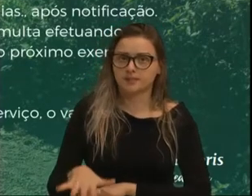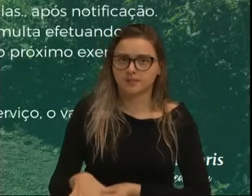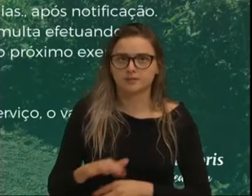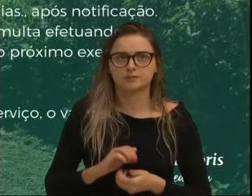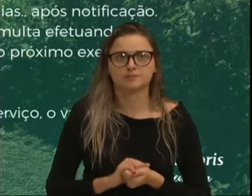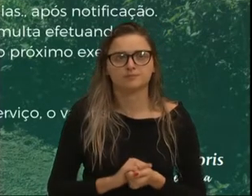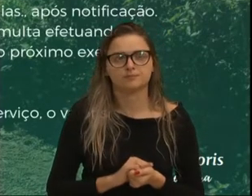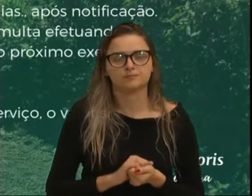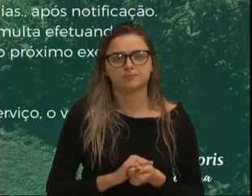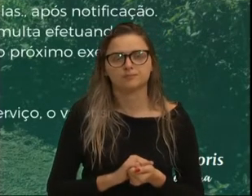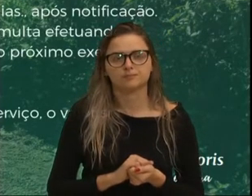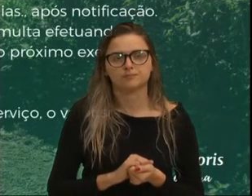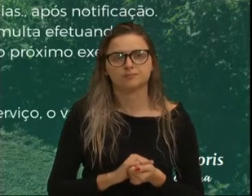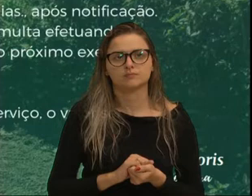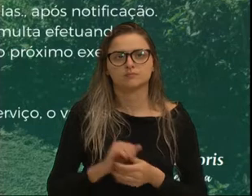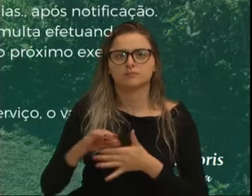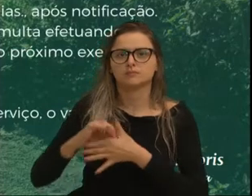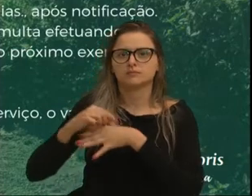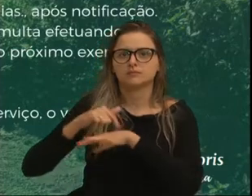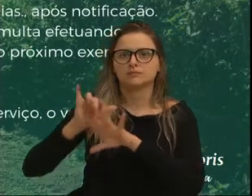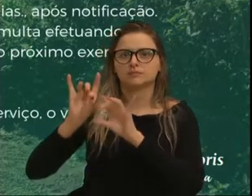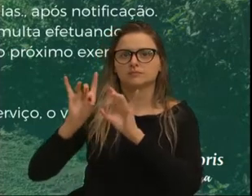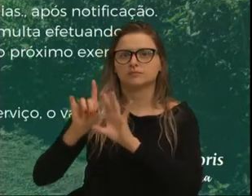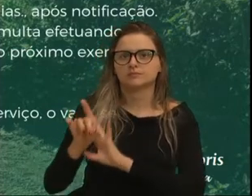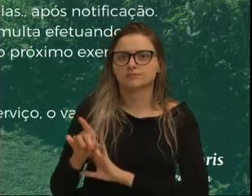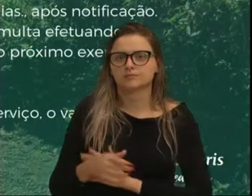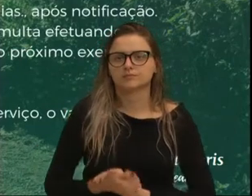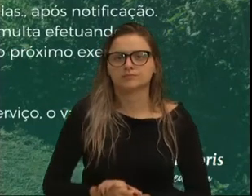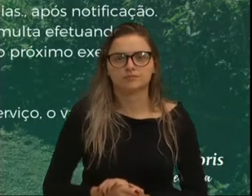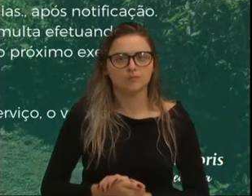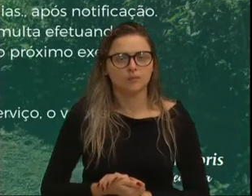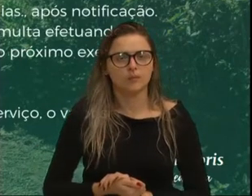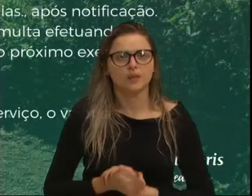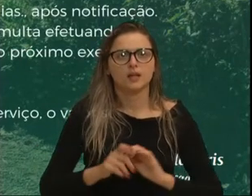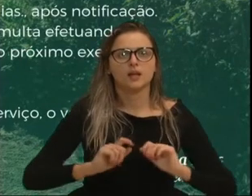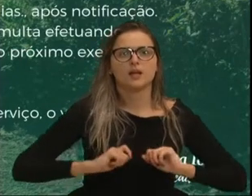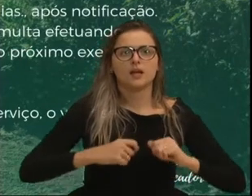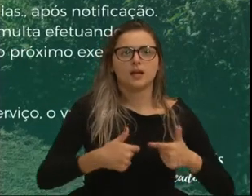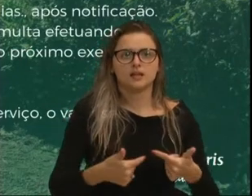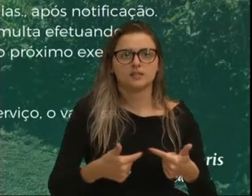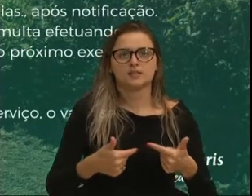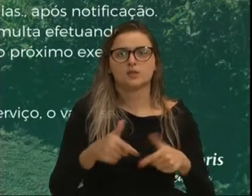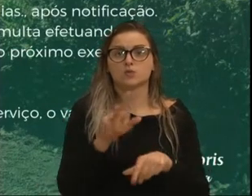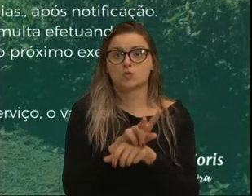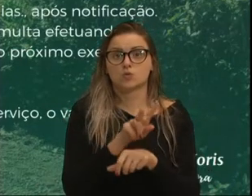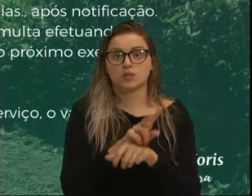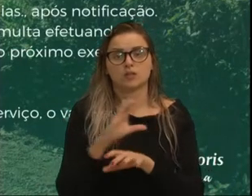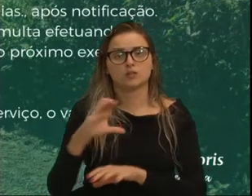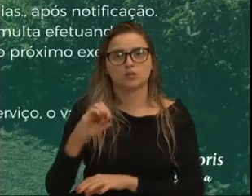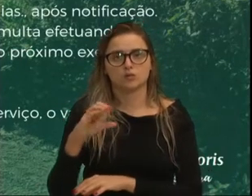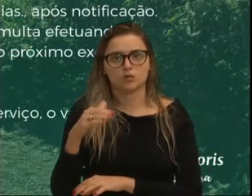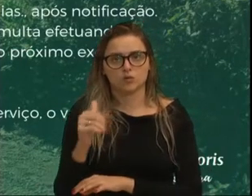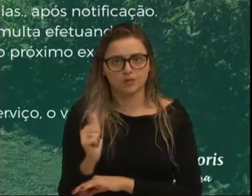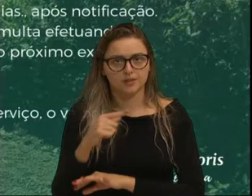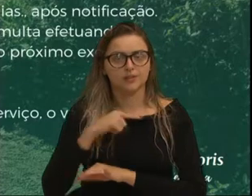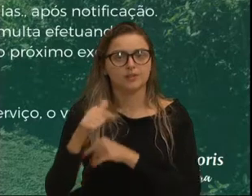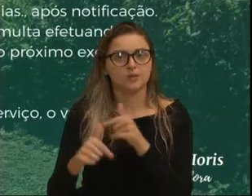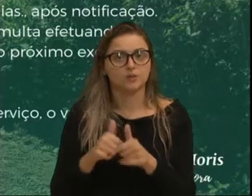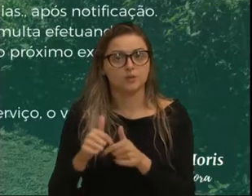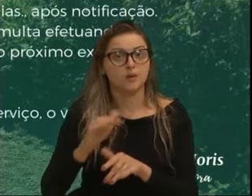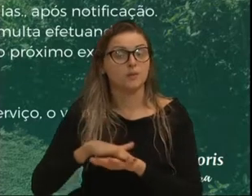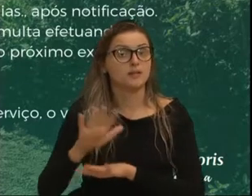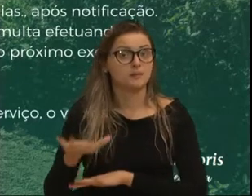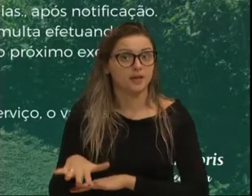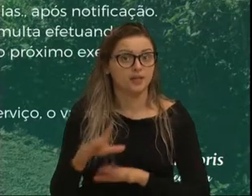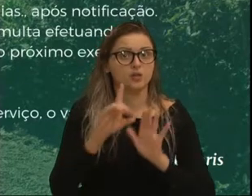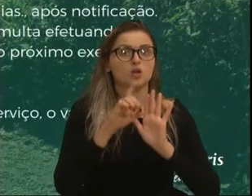Uma declaração de líder, por favor. Então, a ação preventiva seria a Codeca oferece esse serviço, os